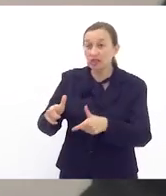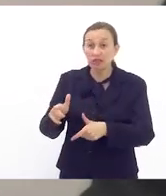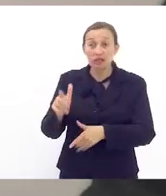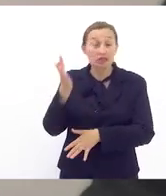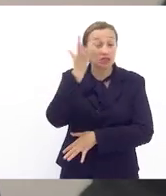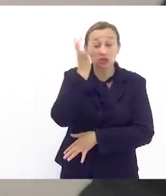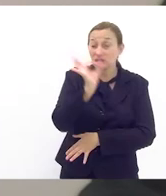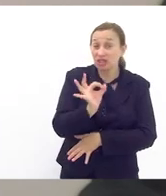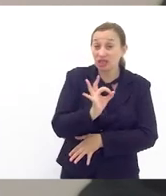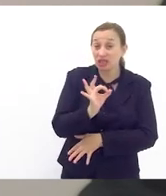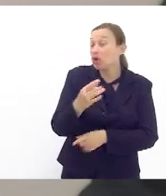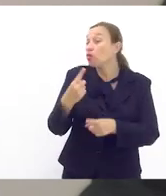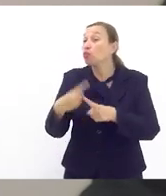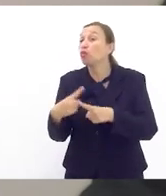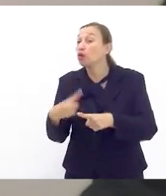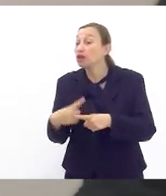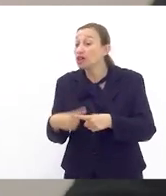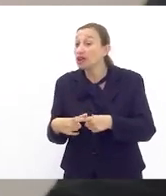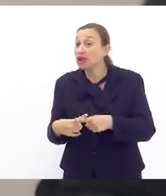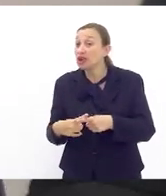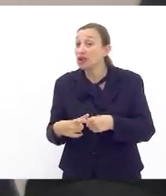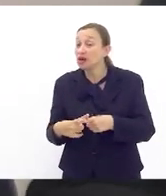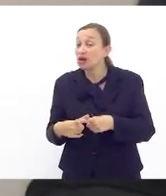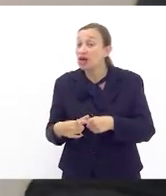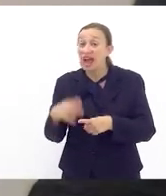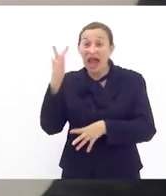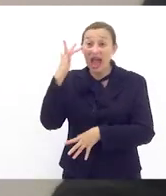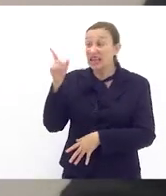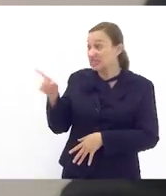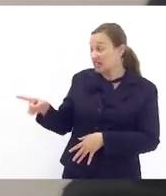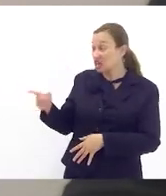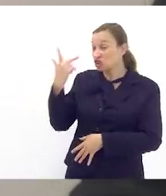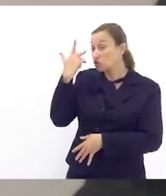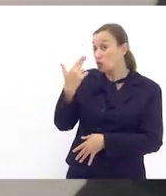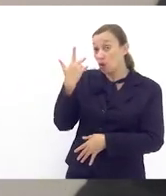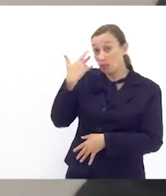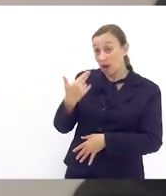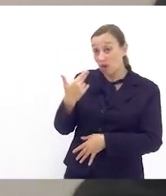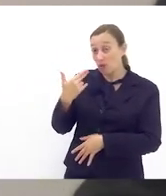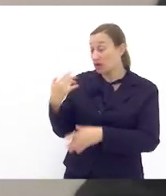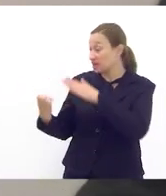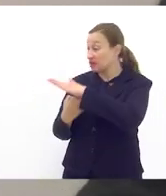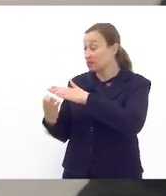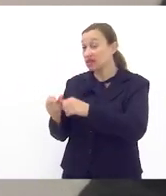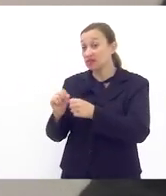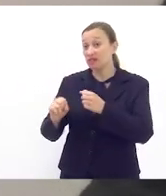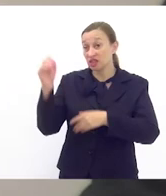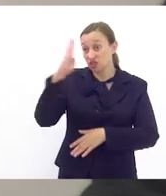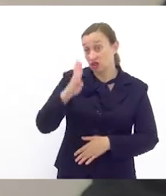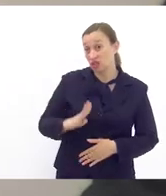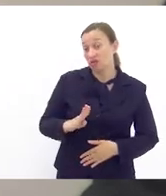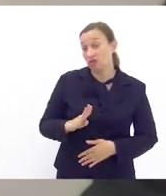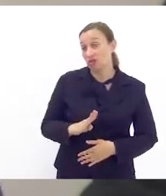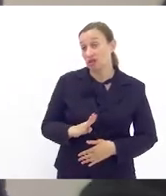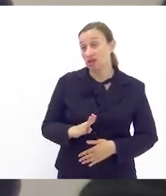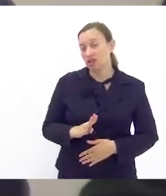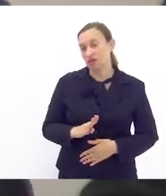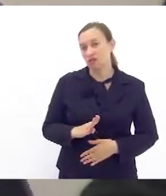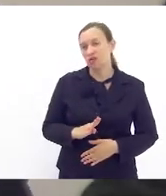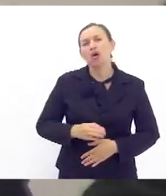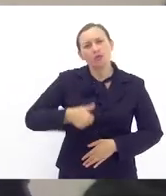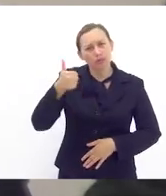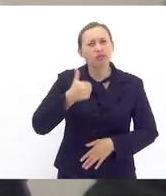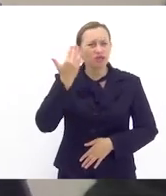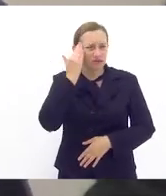entender o porquê que eles acham normal o que as concessionárias fazem no Brasil Então esse é a primeira coisa